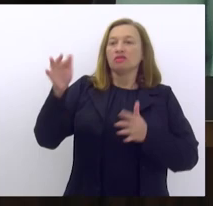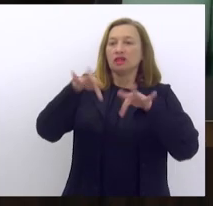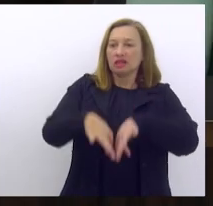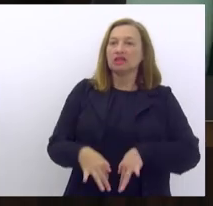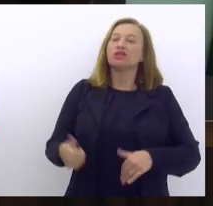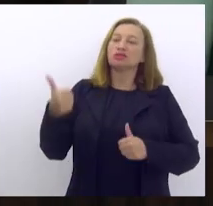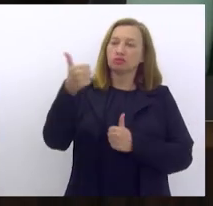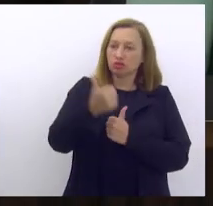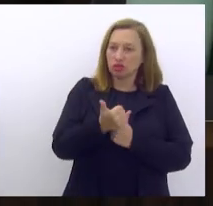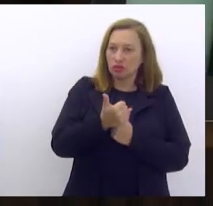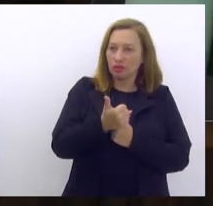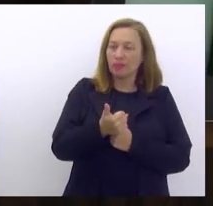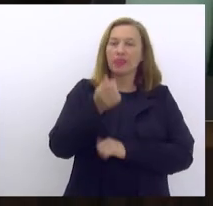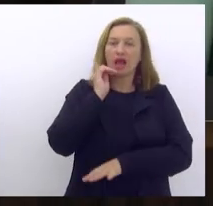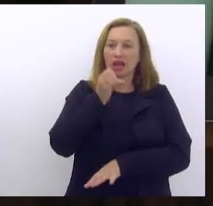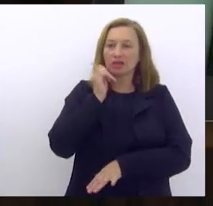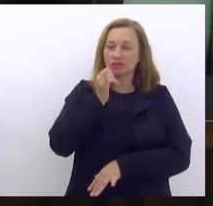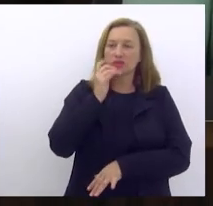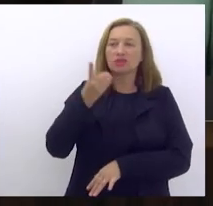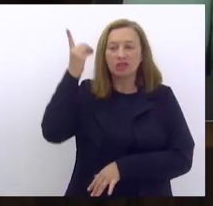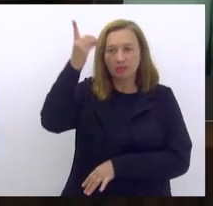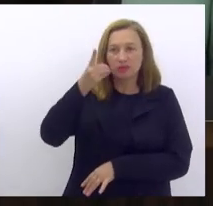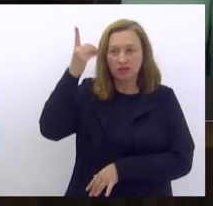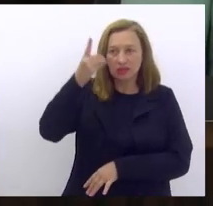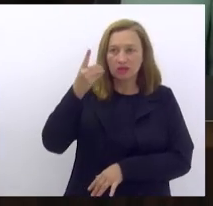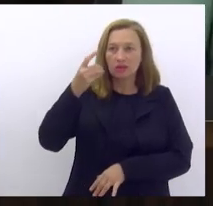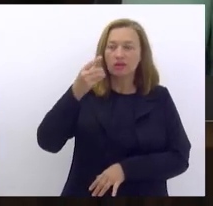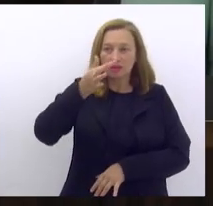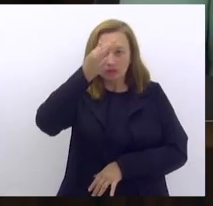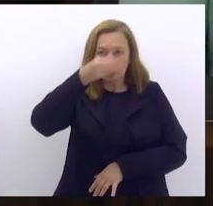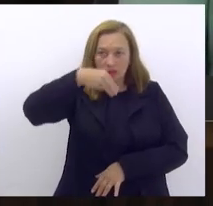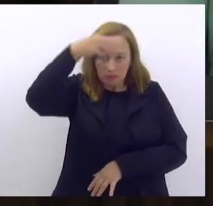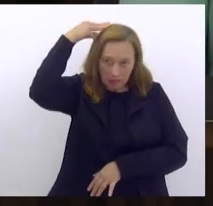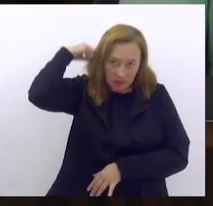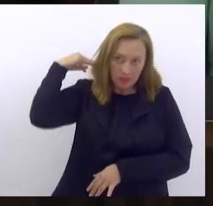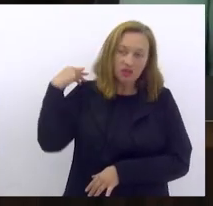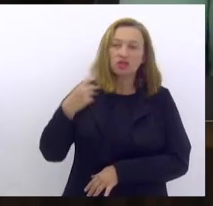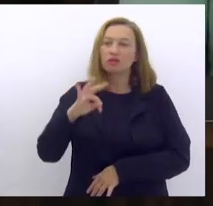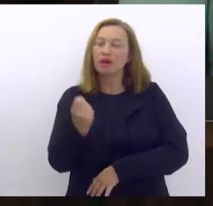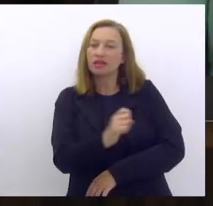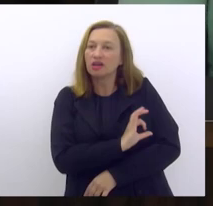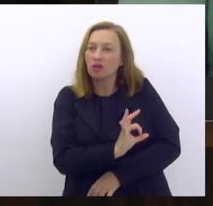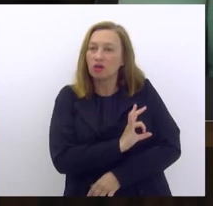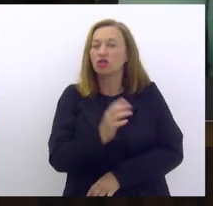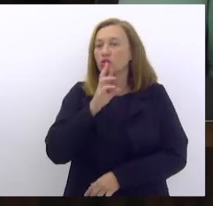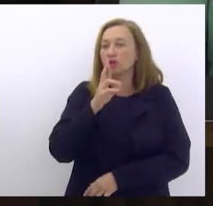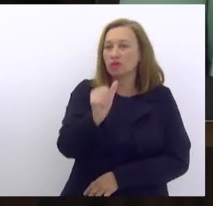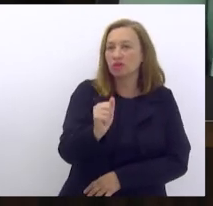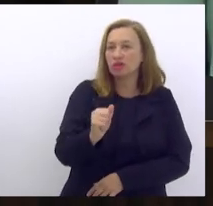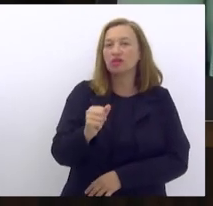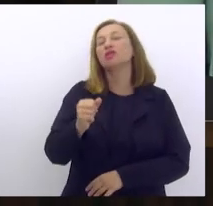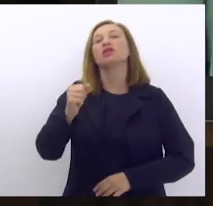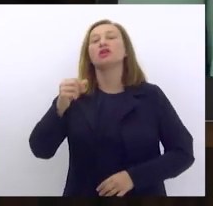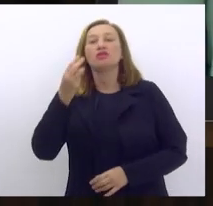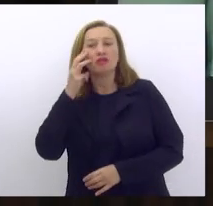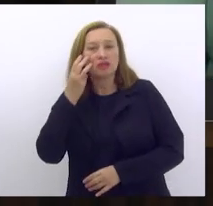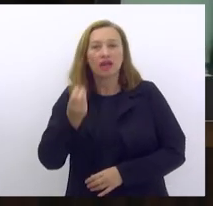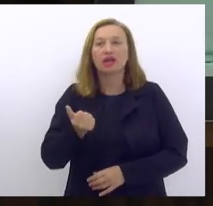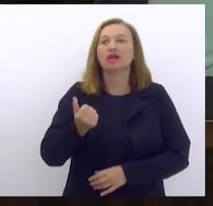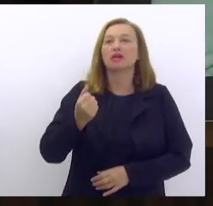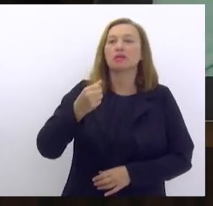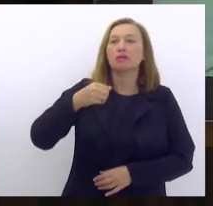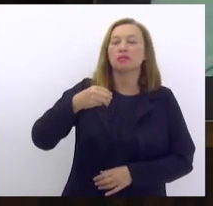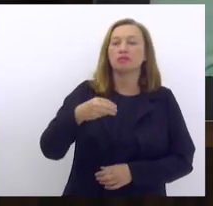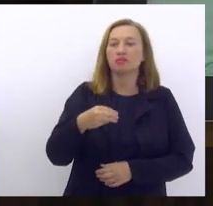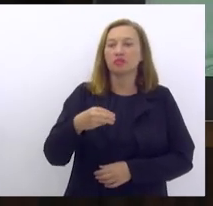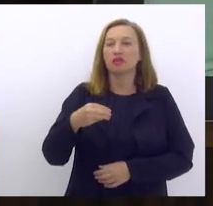substitutivo. Relatores, deputado Márcio Pacheco, Marta Rocha, Rodrigo Amorim, Valdeque Carneiro, Márcio